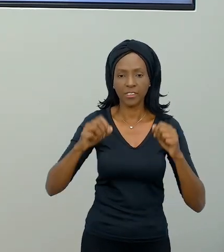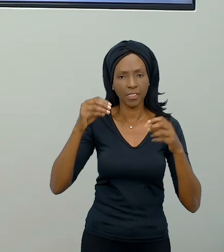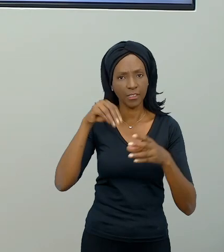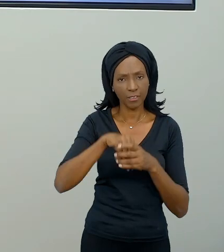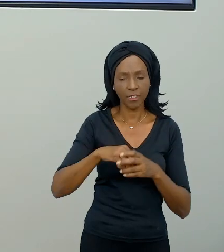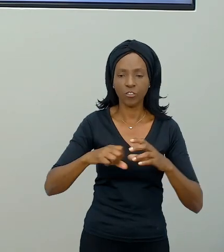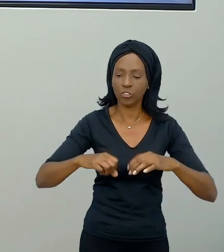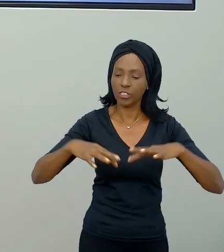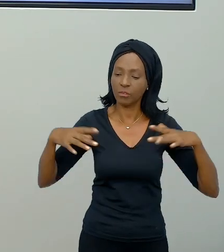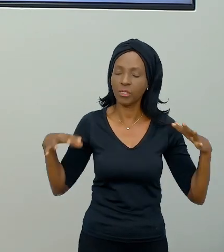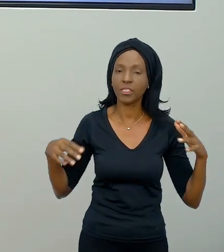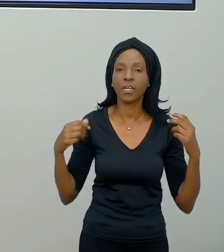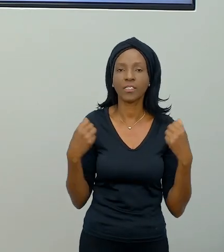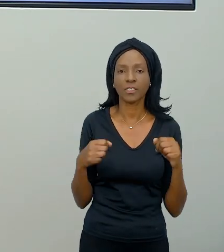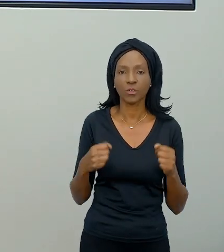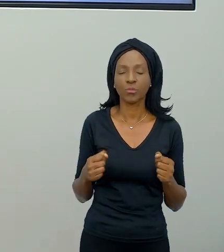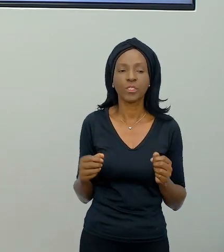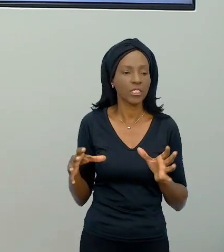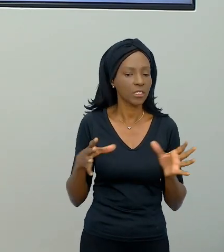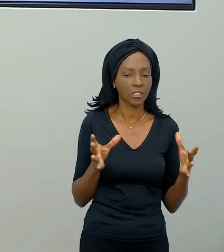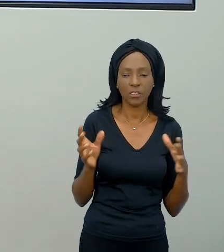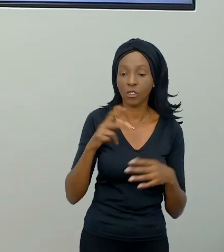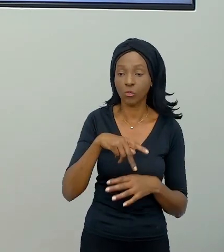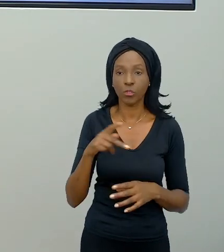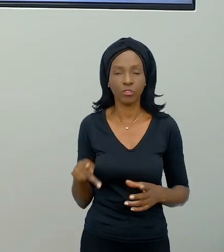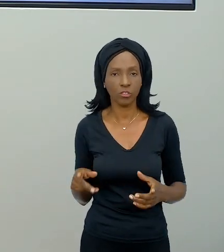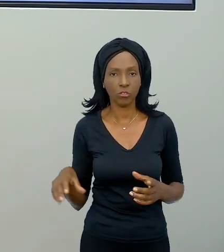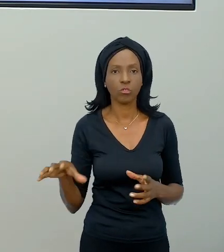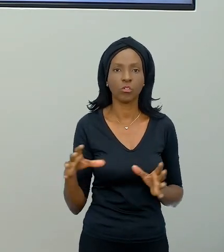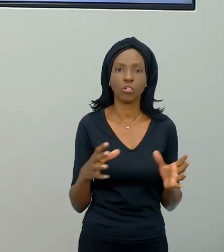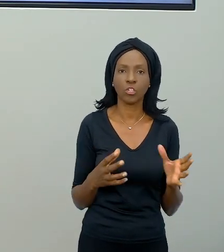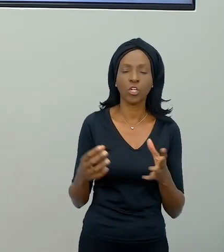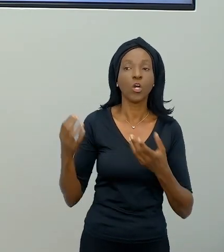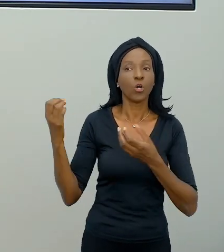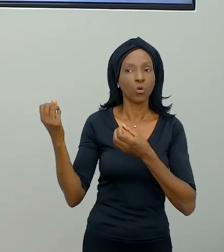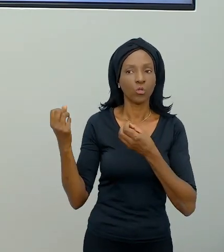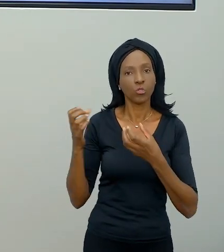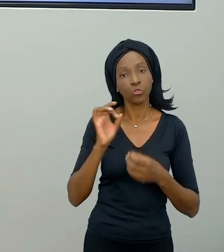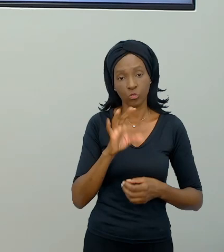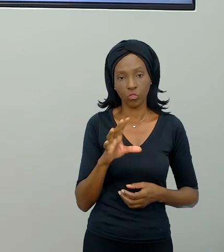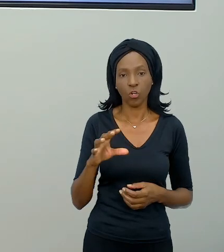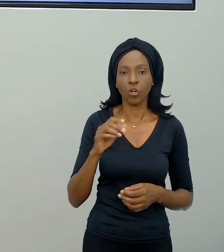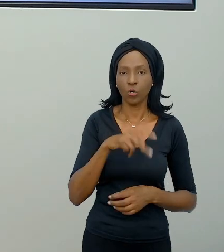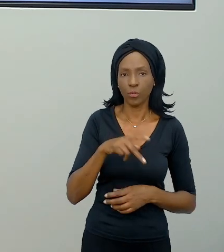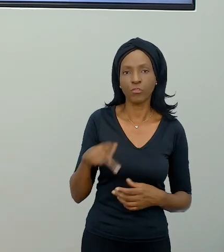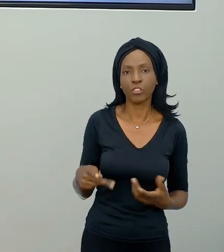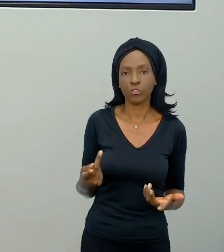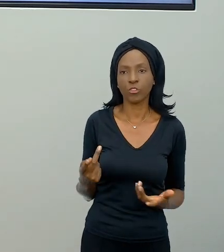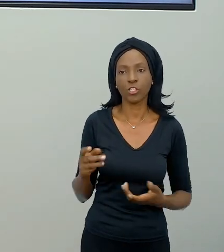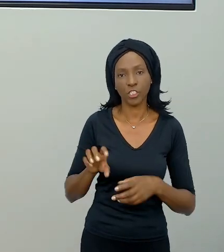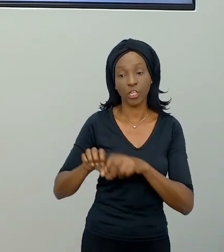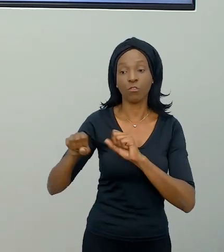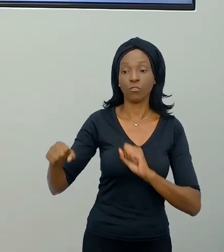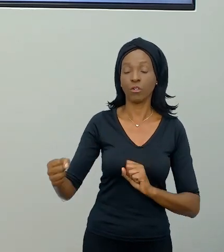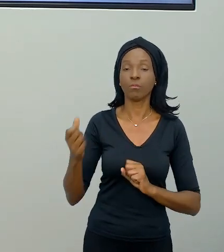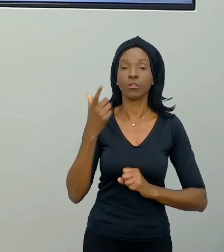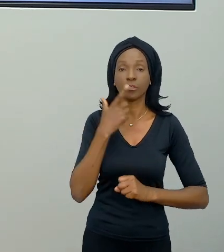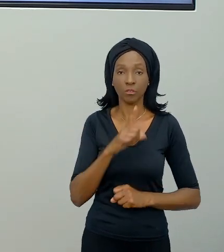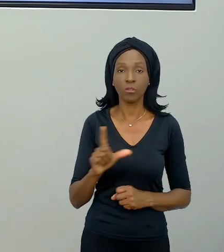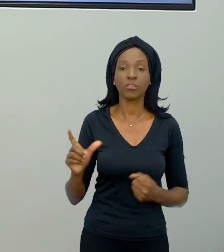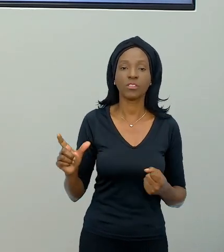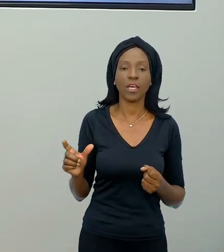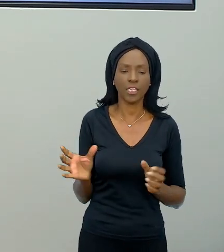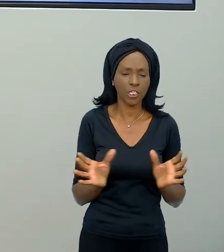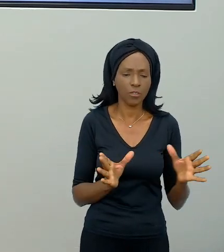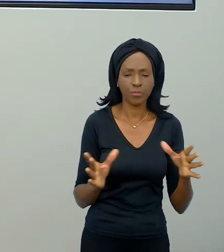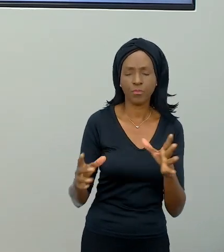ser direcionado e aí apenas com aquele que tem informação acadêmica, que no caso é você, professor, consegue fazer isso